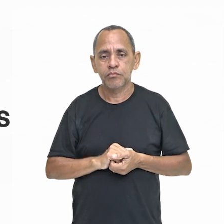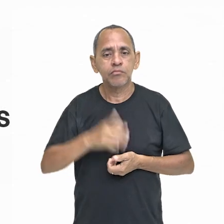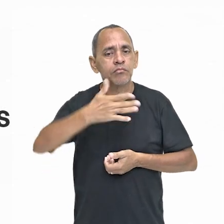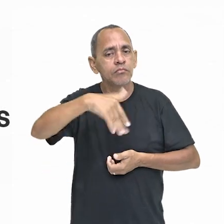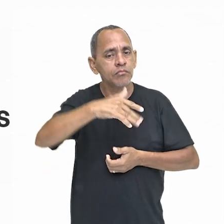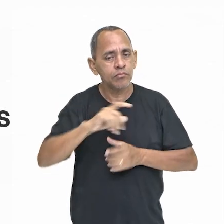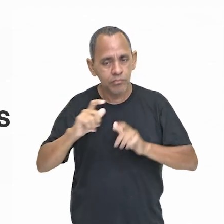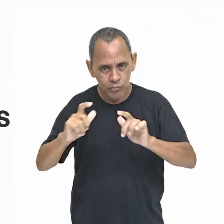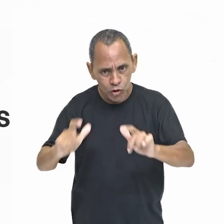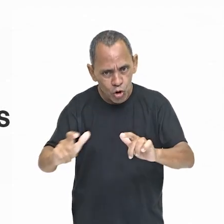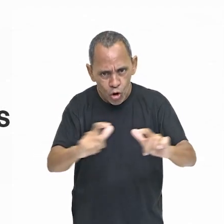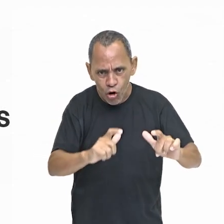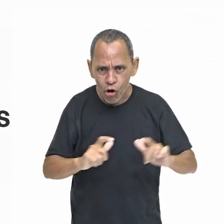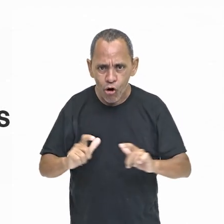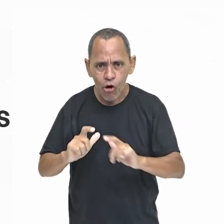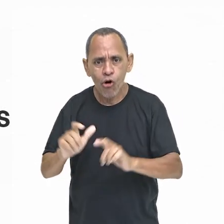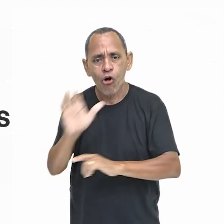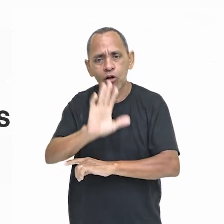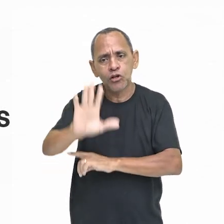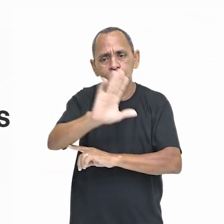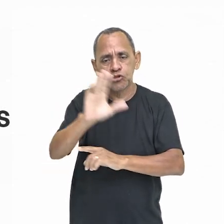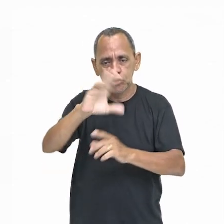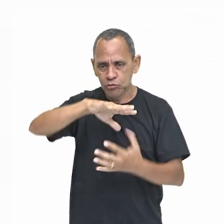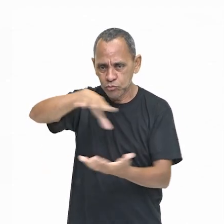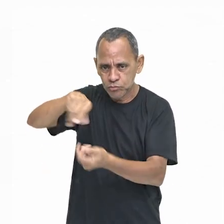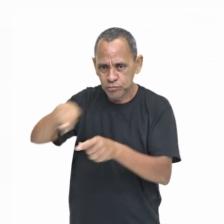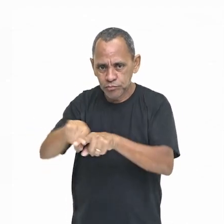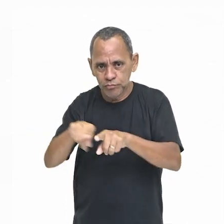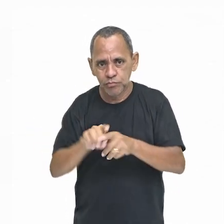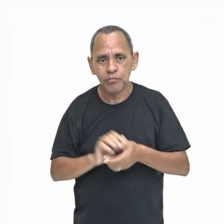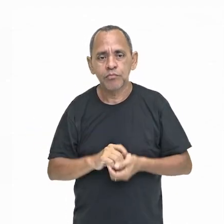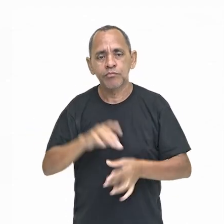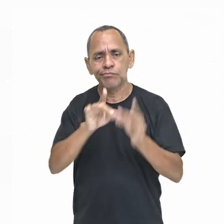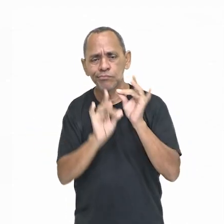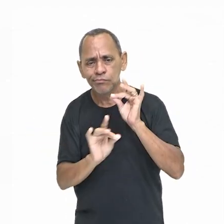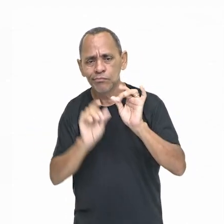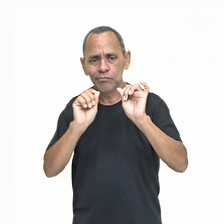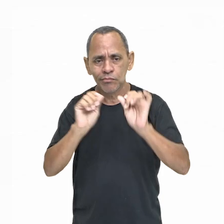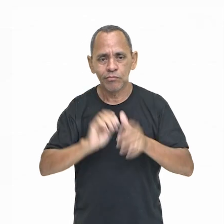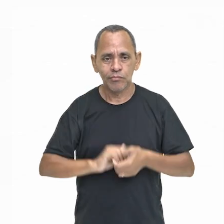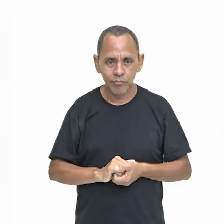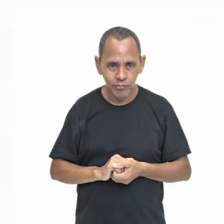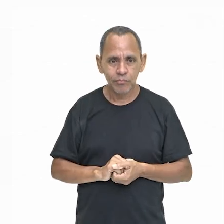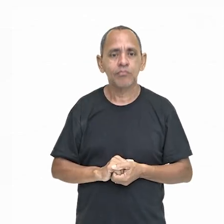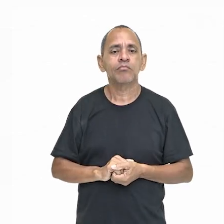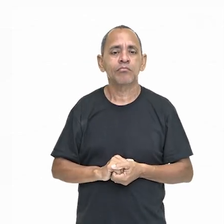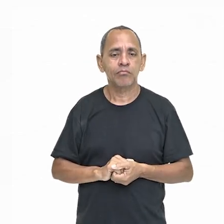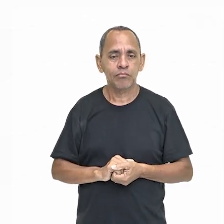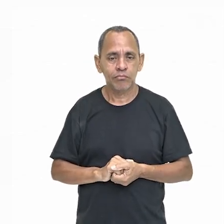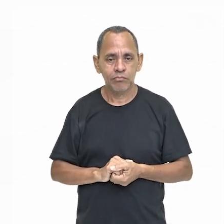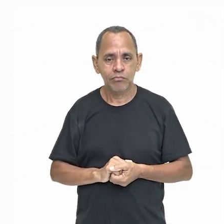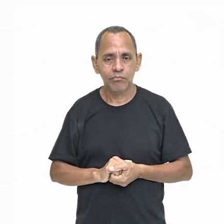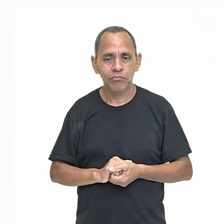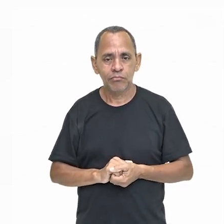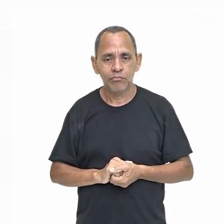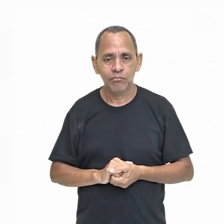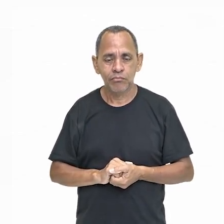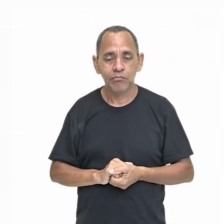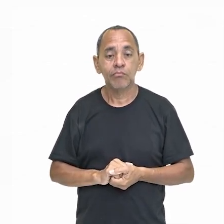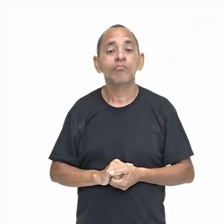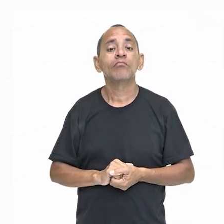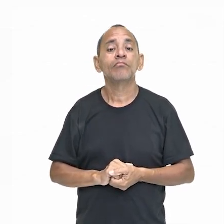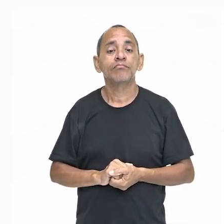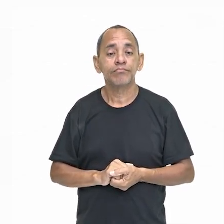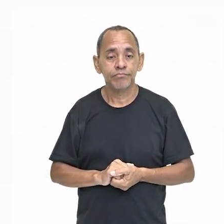âmbitos local, nacional e mundial. O detalhamento desta aula é